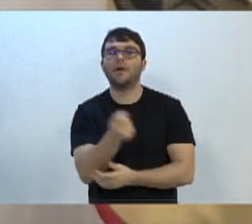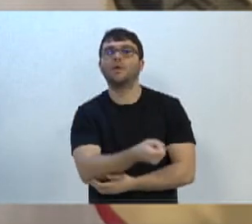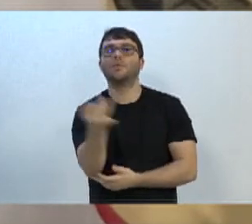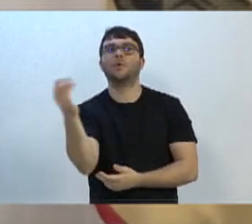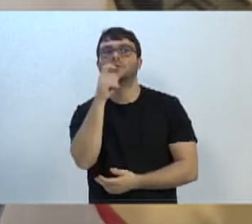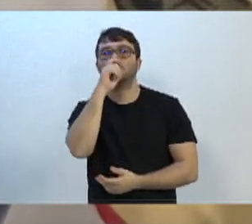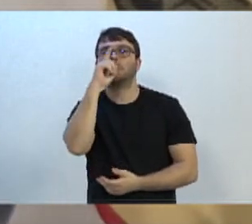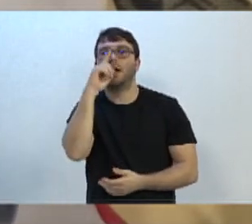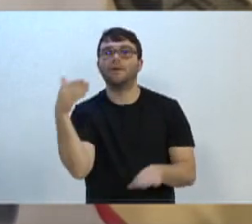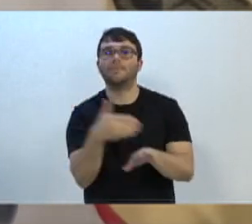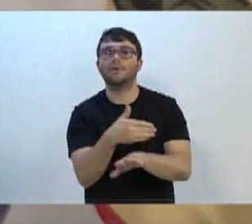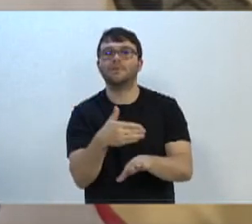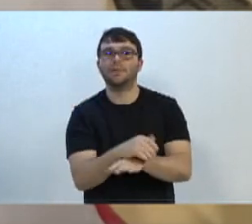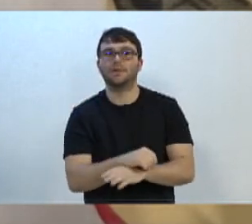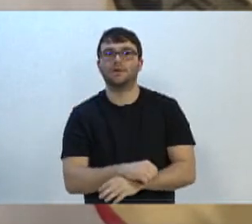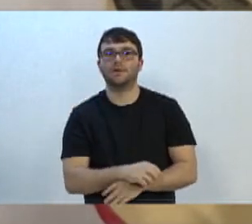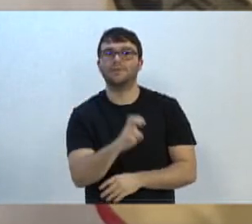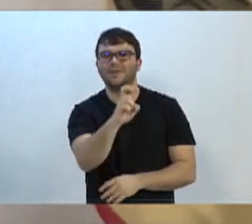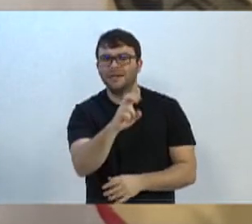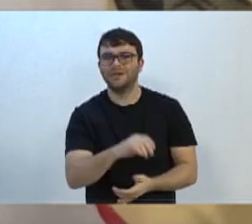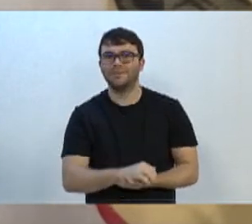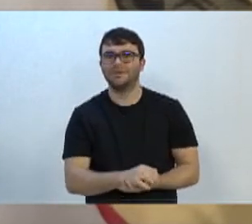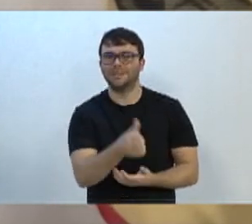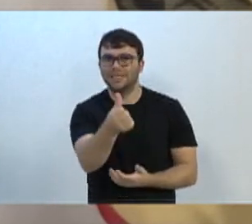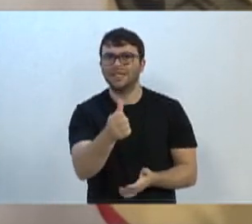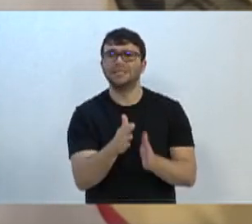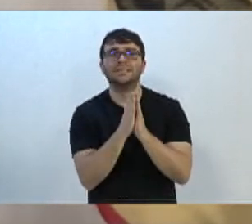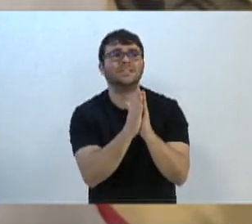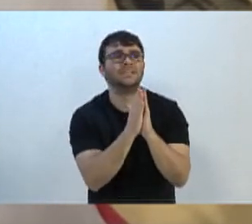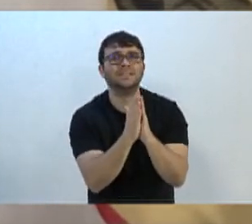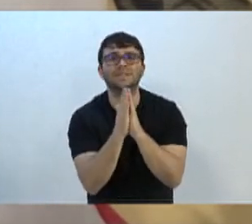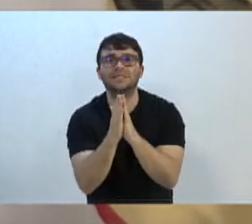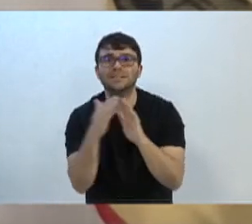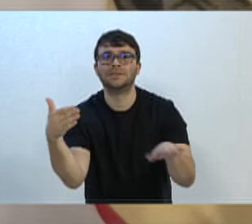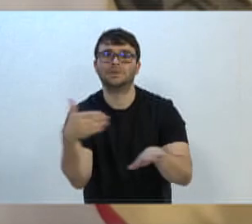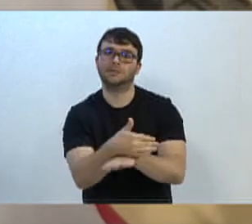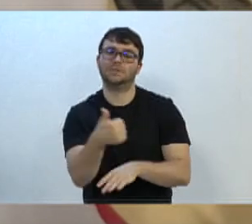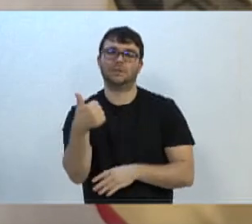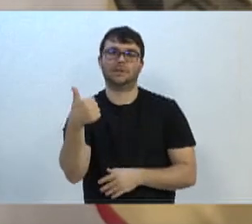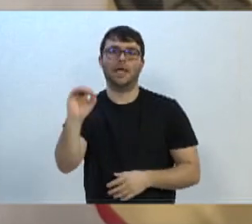cinco seis se tu implorar muito 10